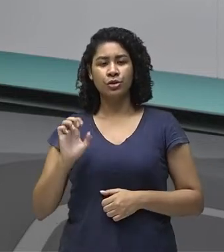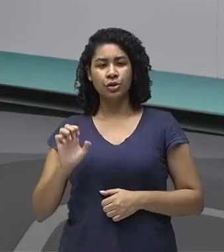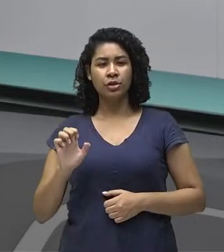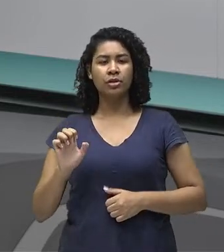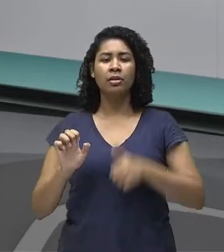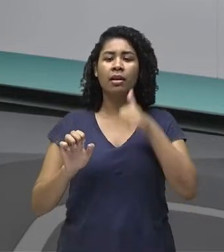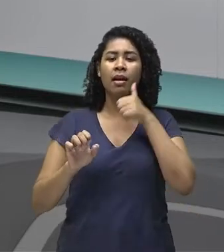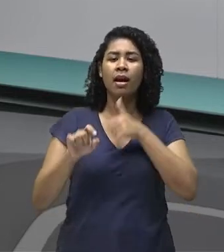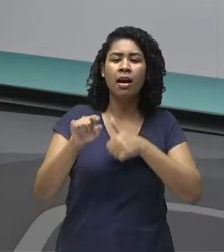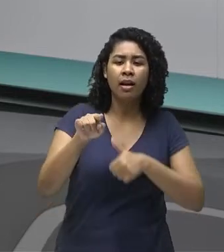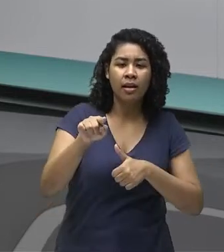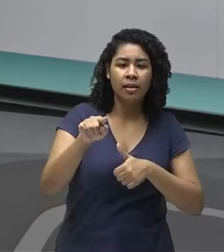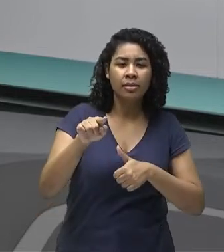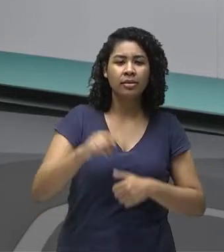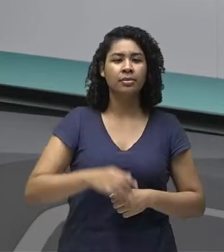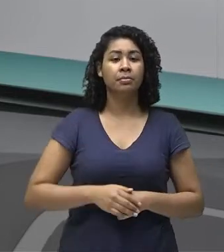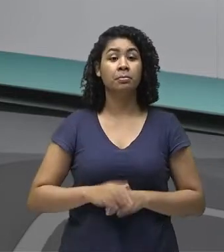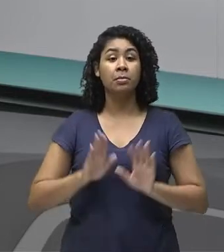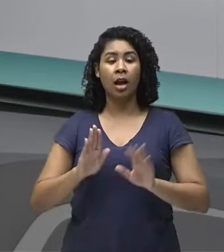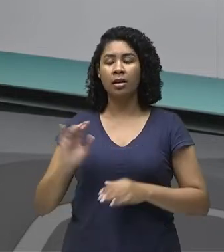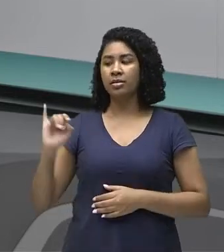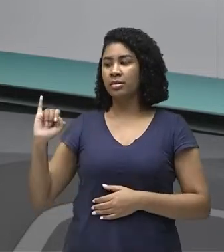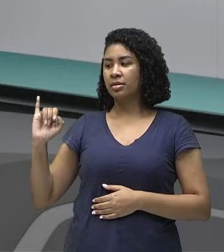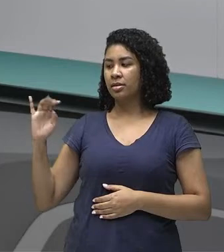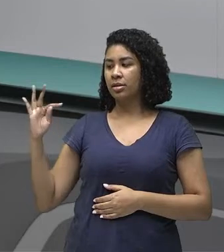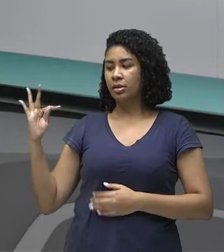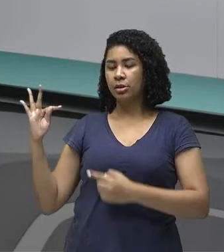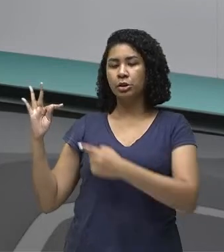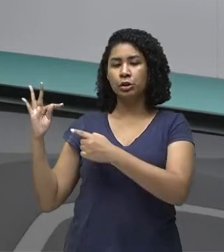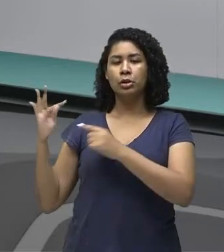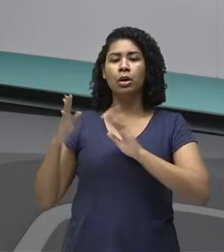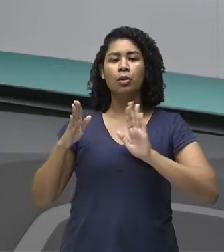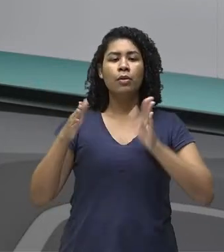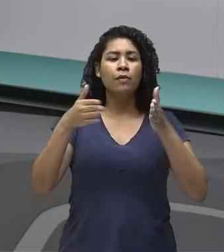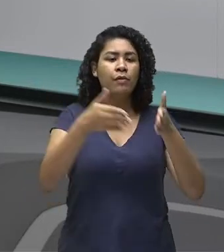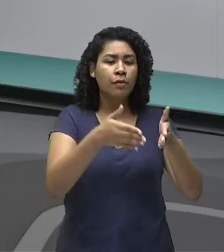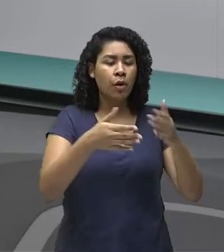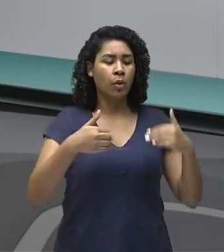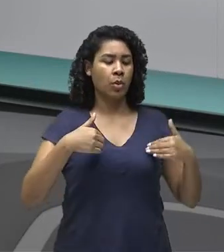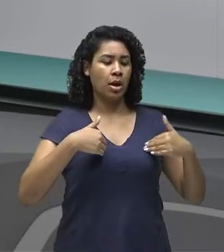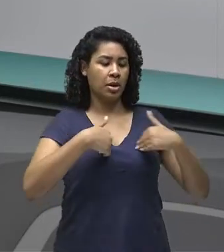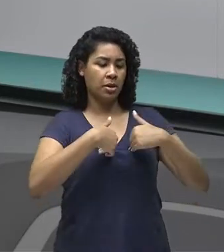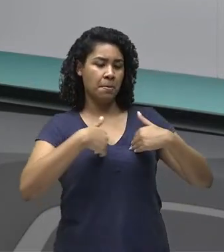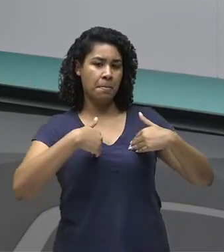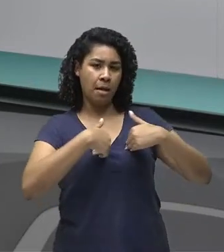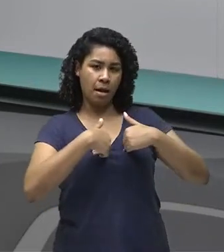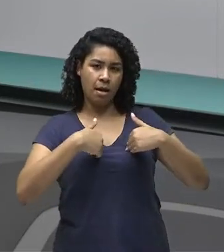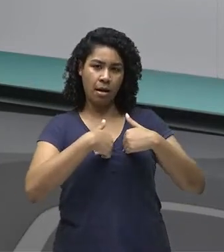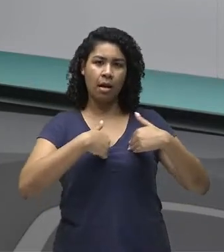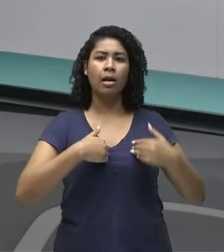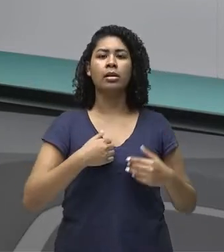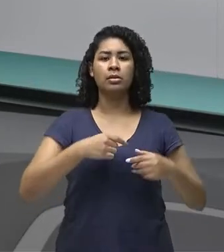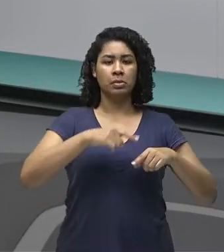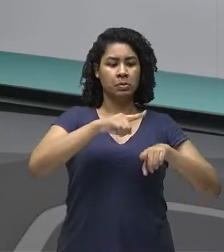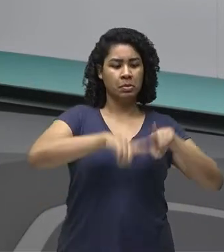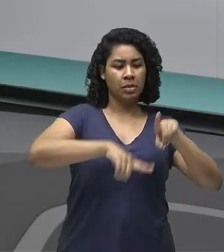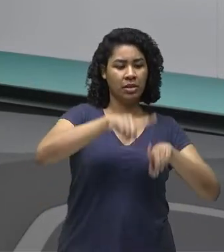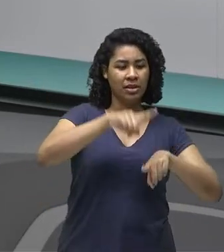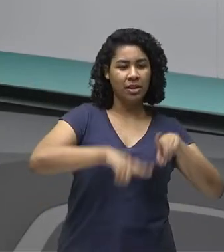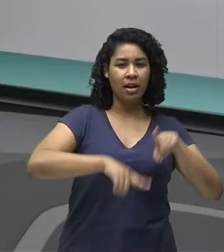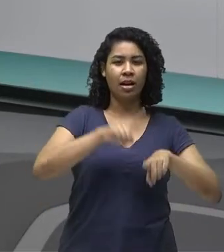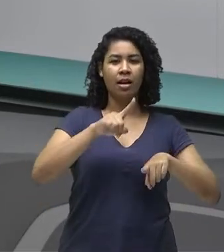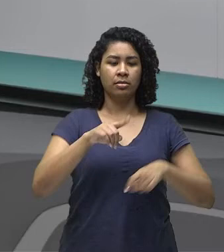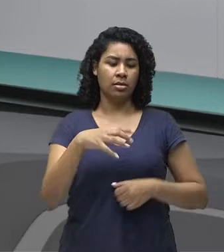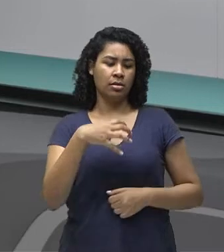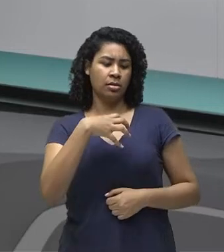ser usado para animais, objetos, sentimentos, né? O clima, o